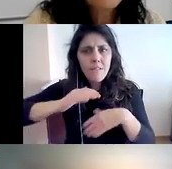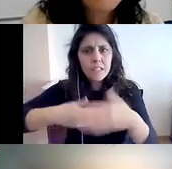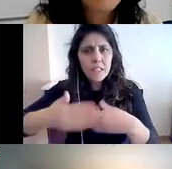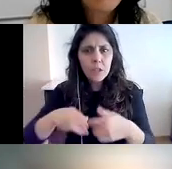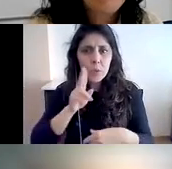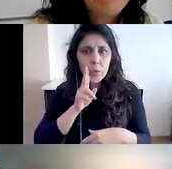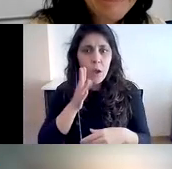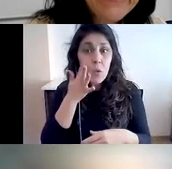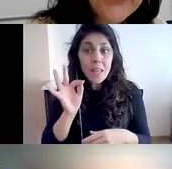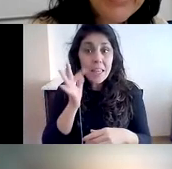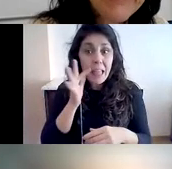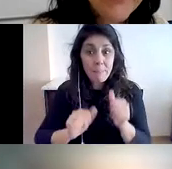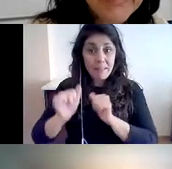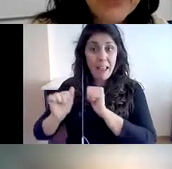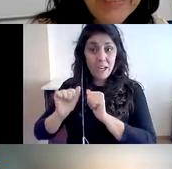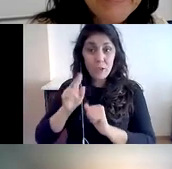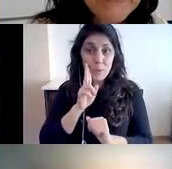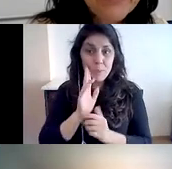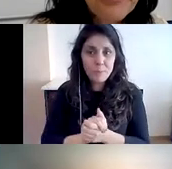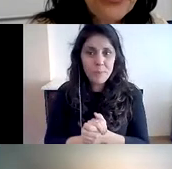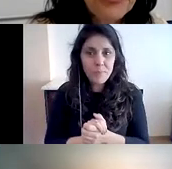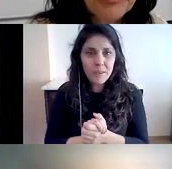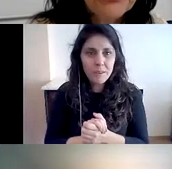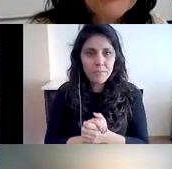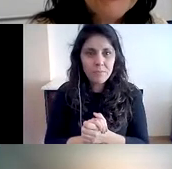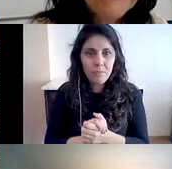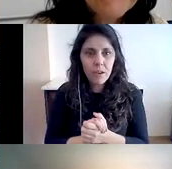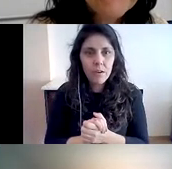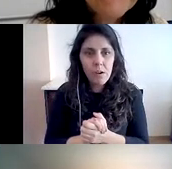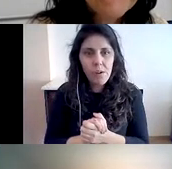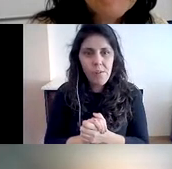Estou a tentar. Eu queria que ficasse exatamente no primeiro.